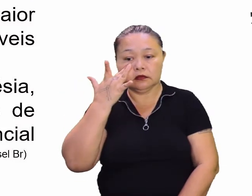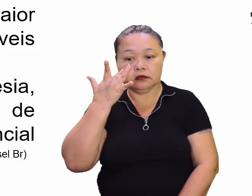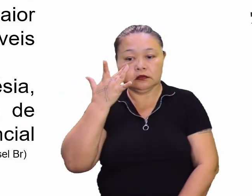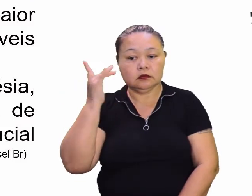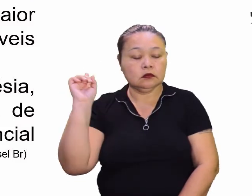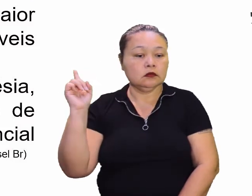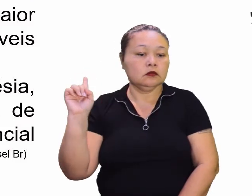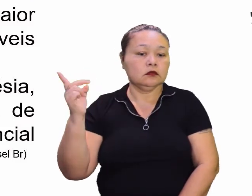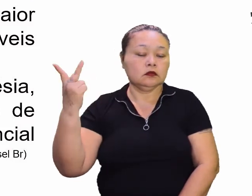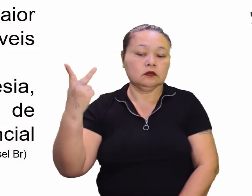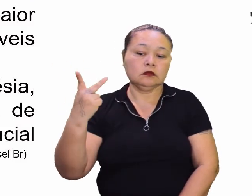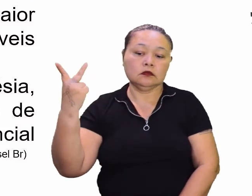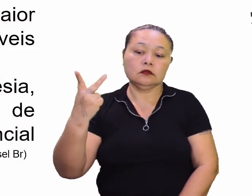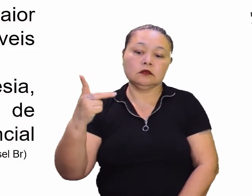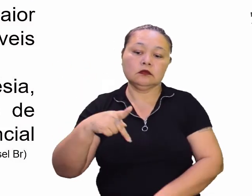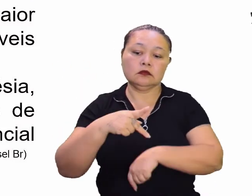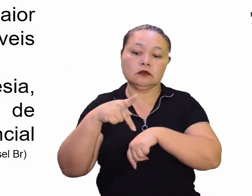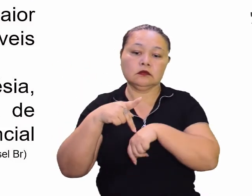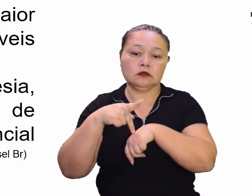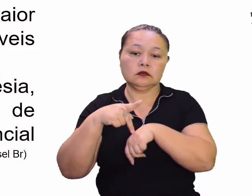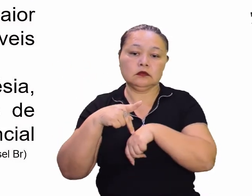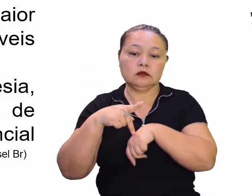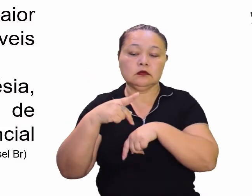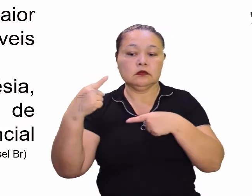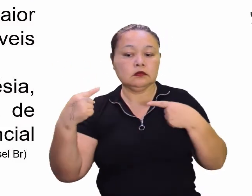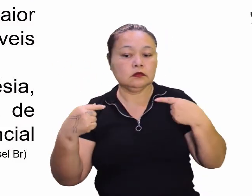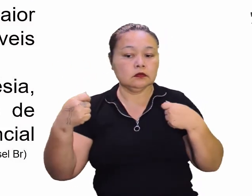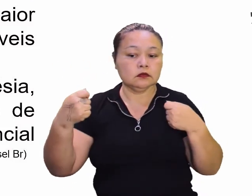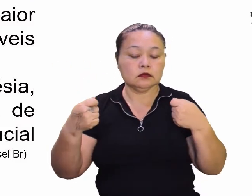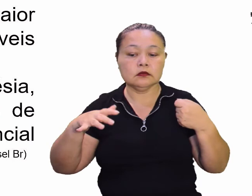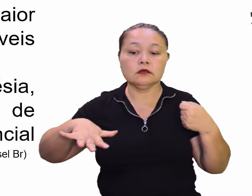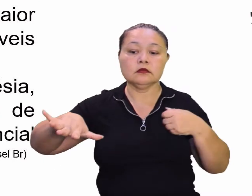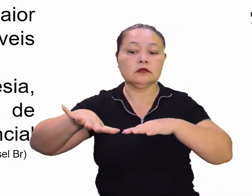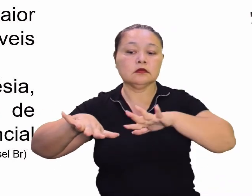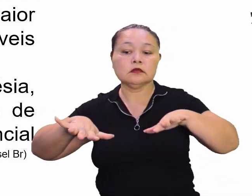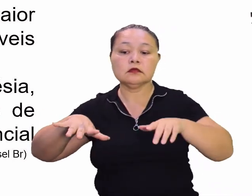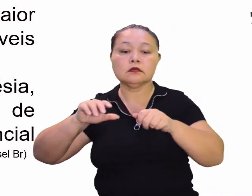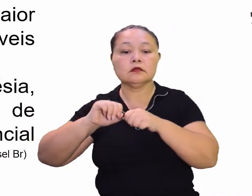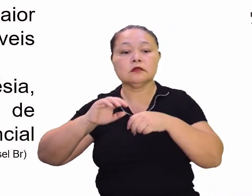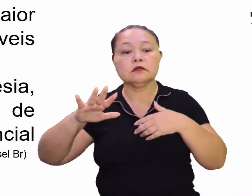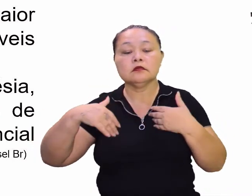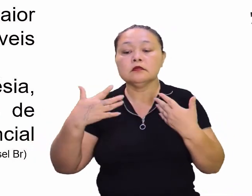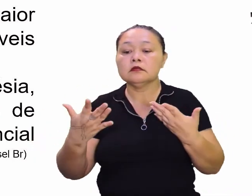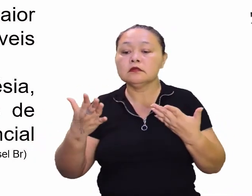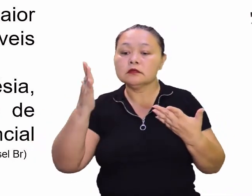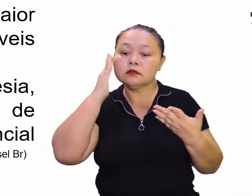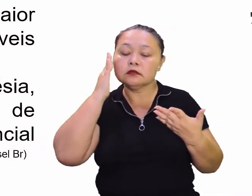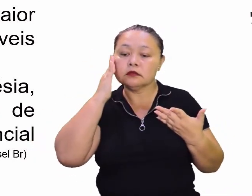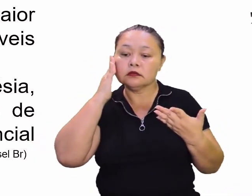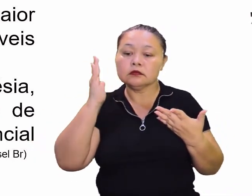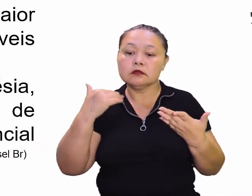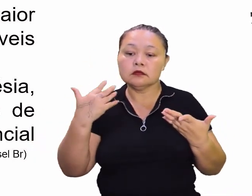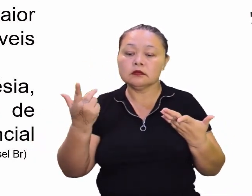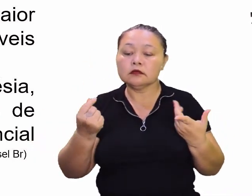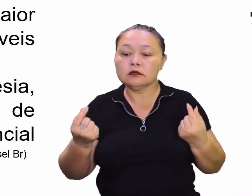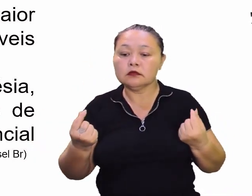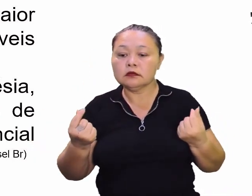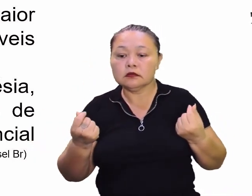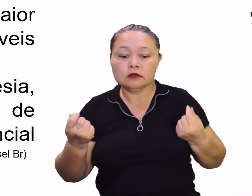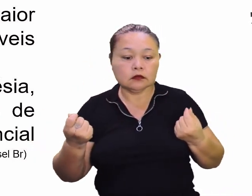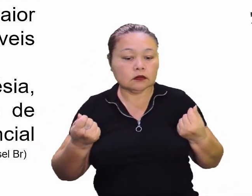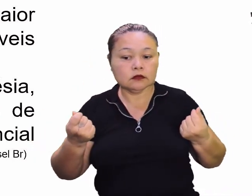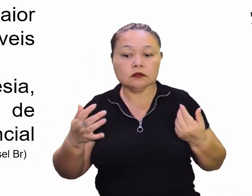potências. Esses dois meninos aqui, eles disputam o mercado internacional, para quem saber quem é o bambambam da economia do